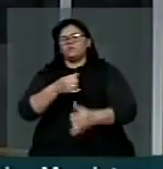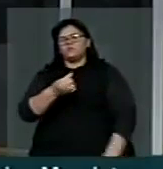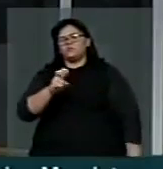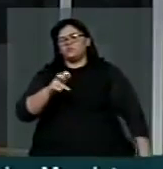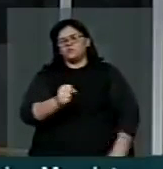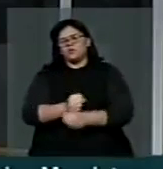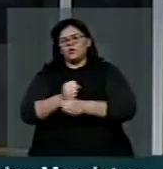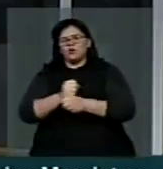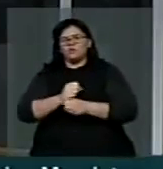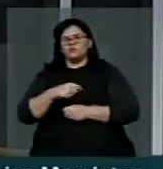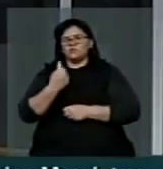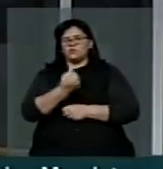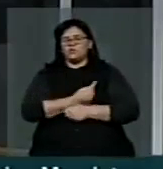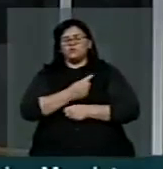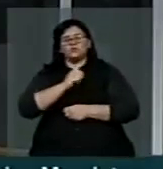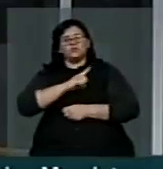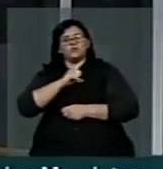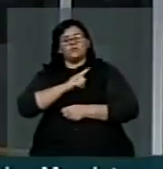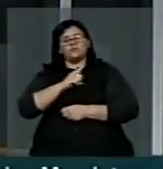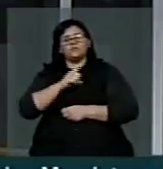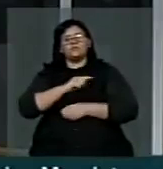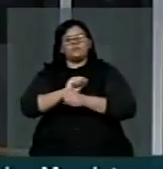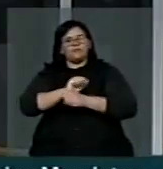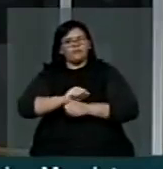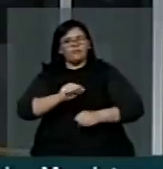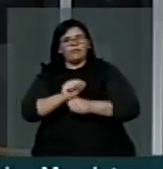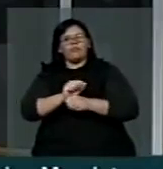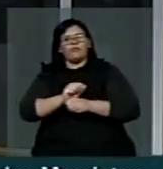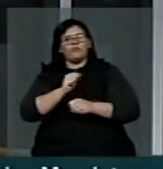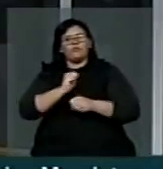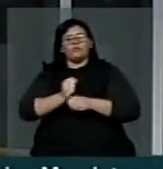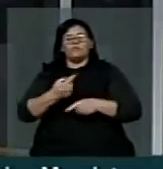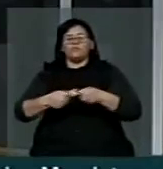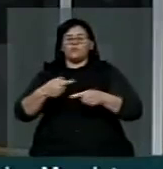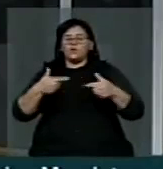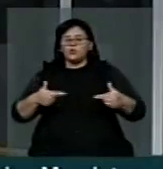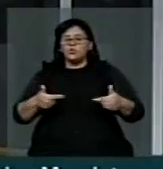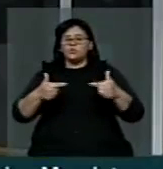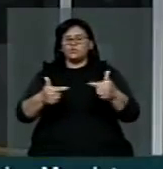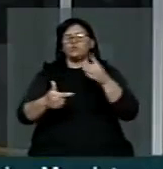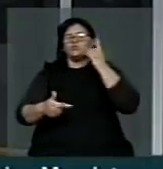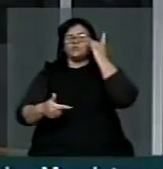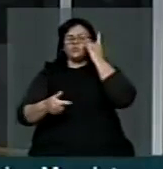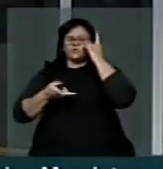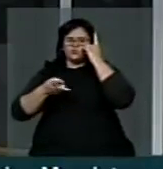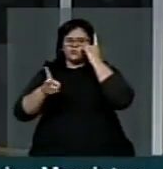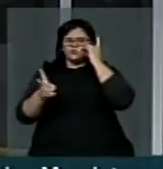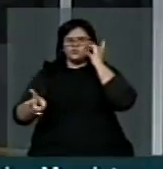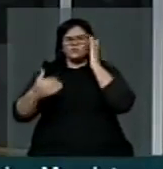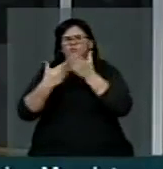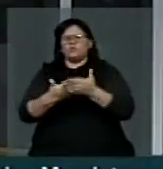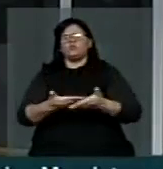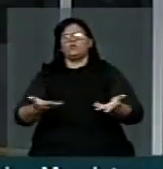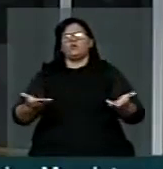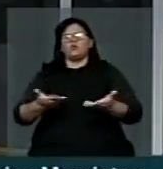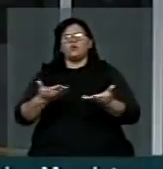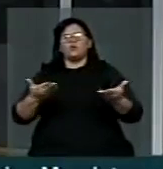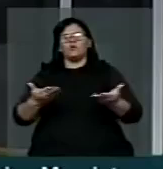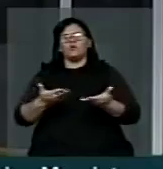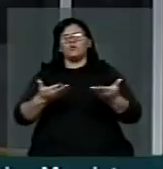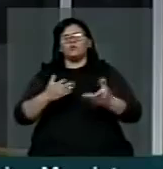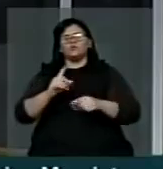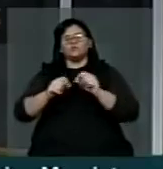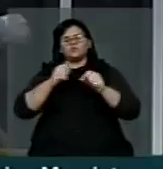nós levamos para ouvir que as lutas desses parlamentares, as lutas que continuam atuais nesse parlamento,